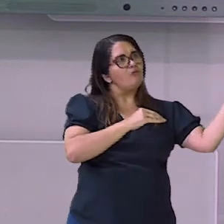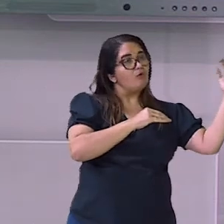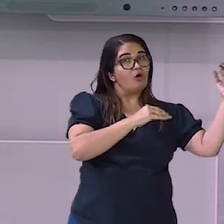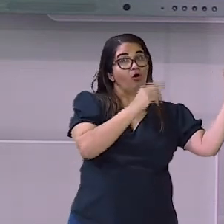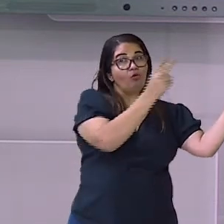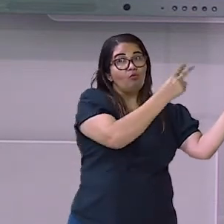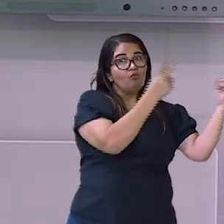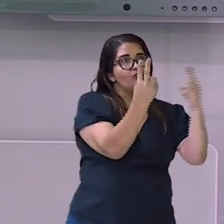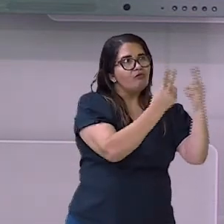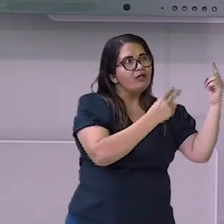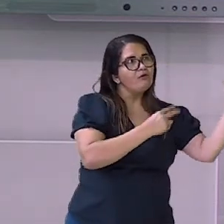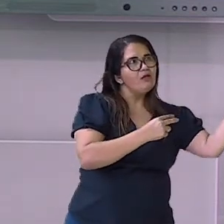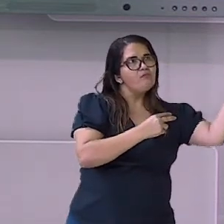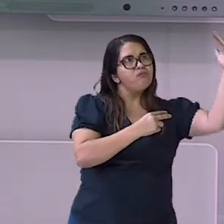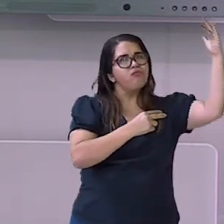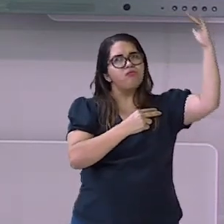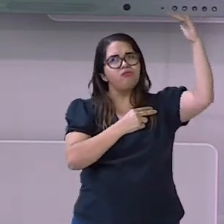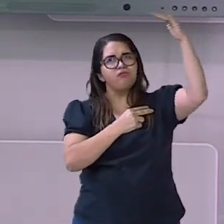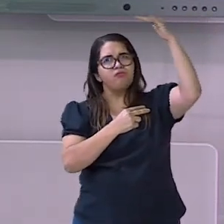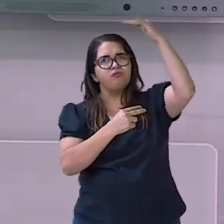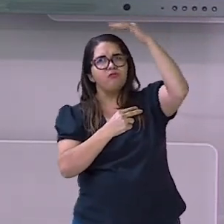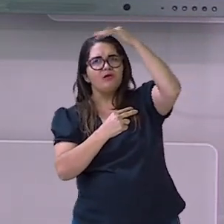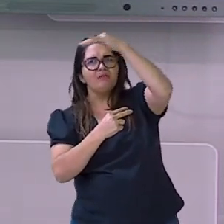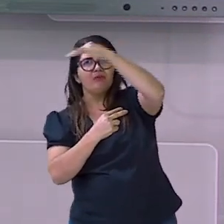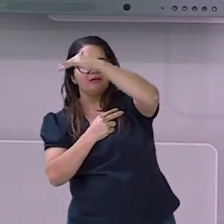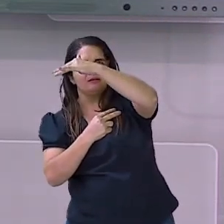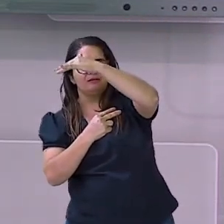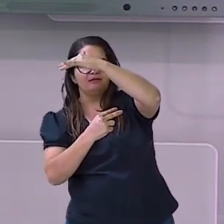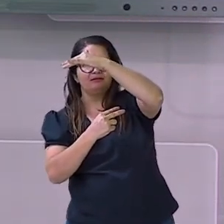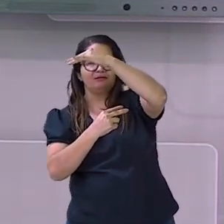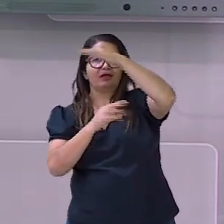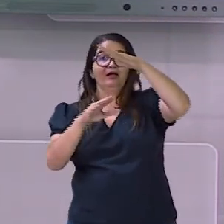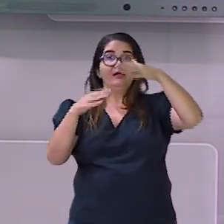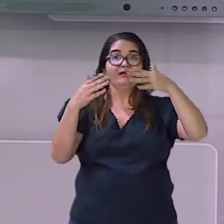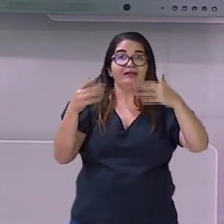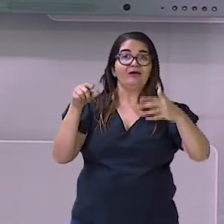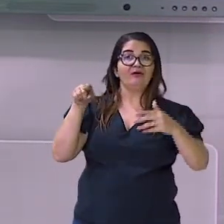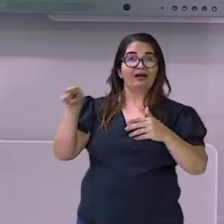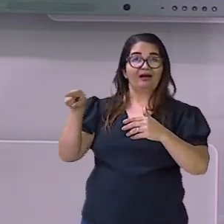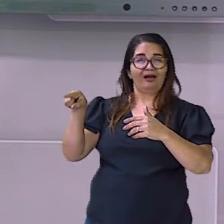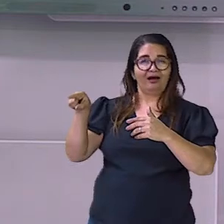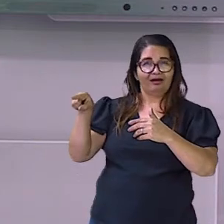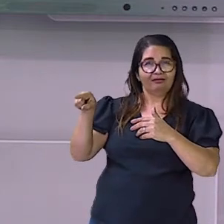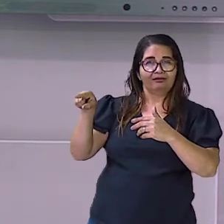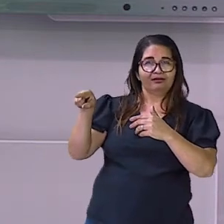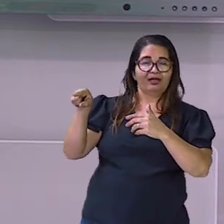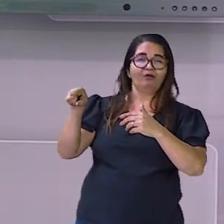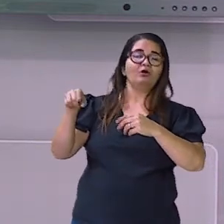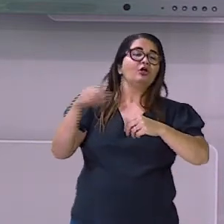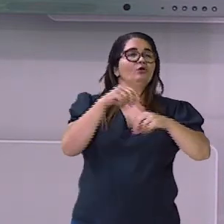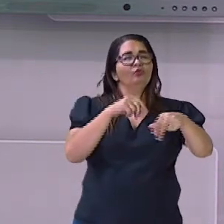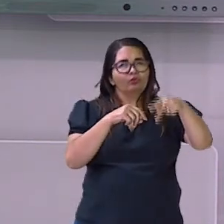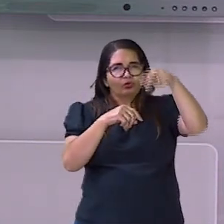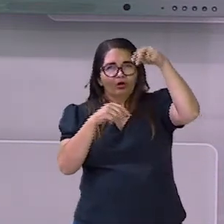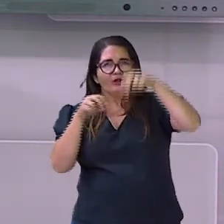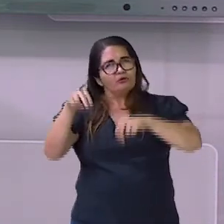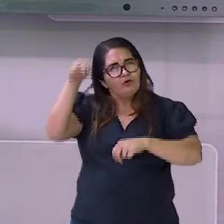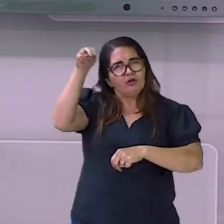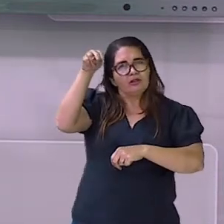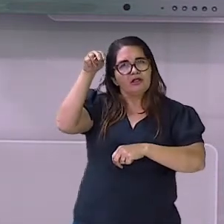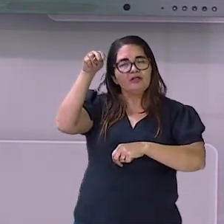a região do sertão nordestino tem o clima semiárido. Ok?